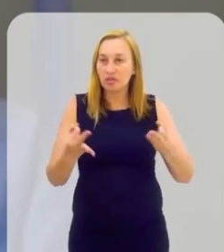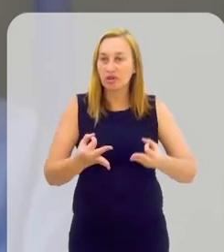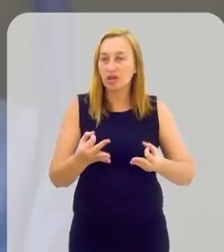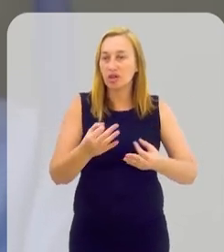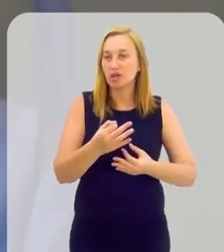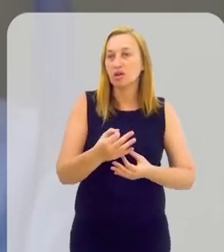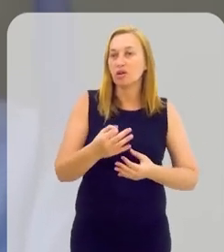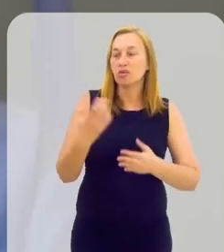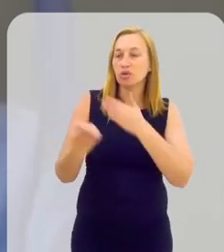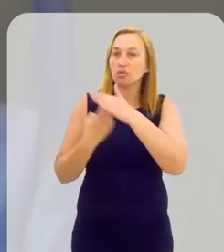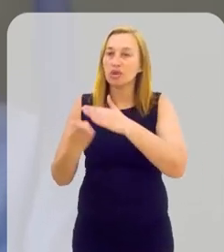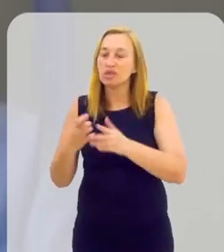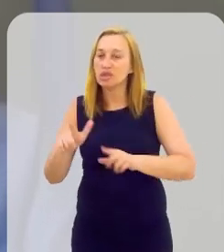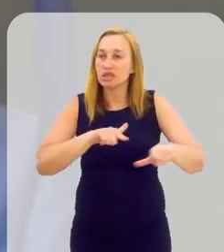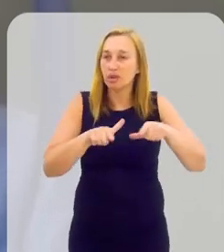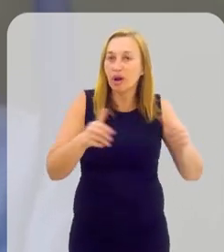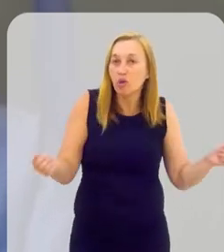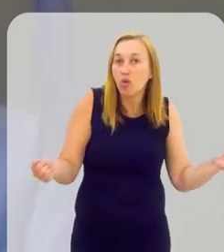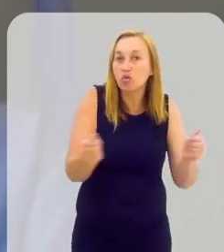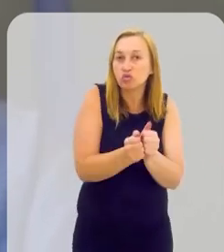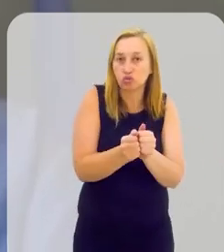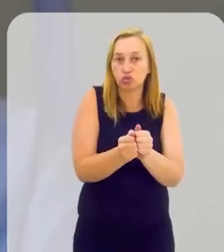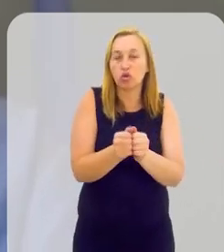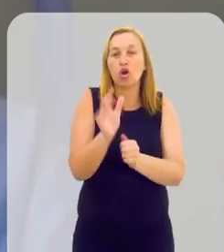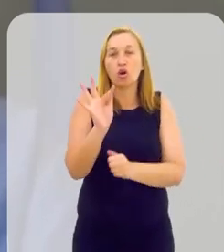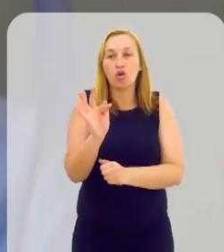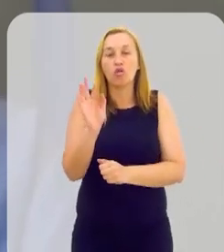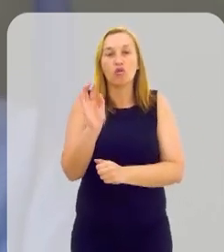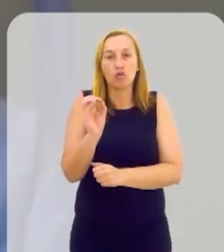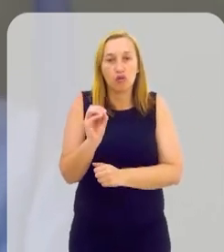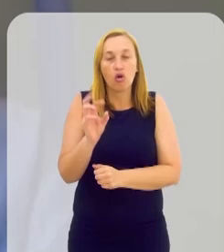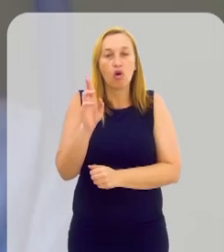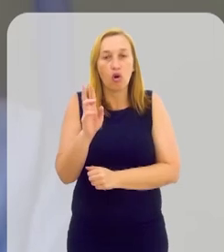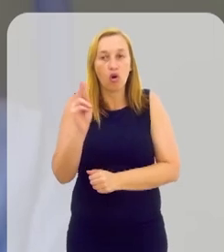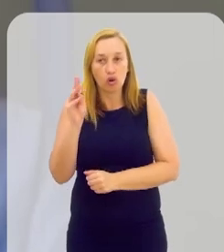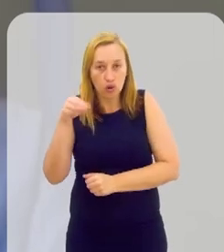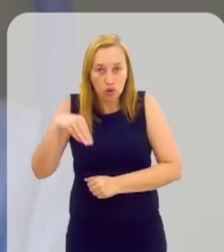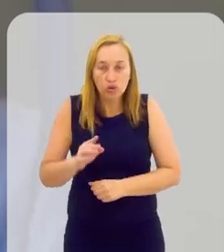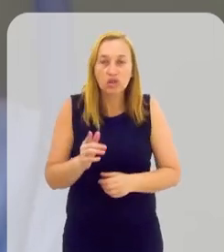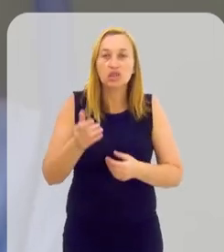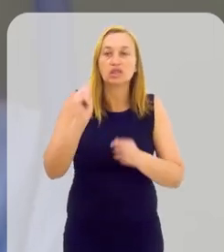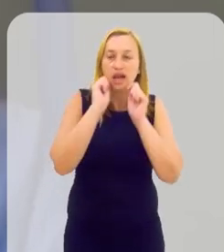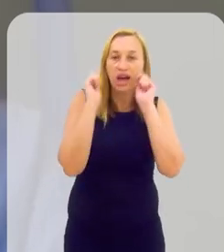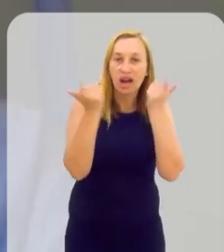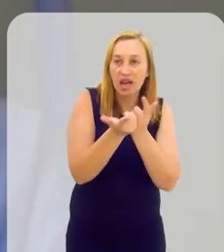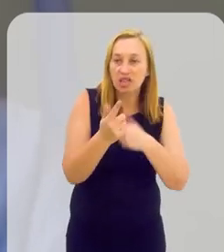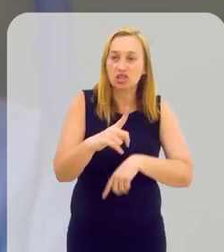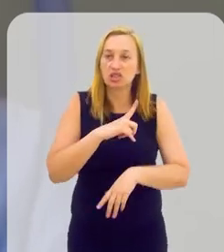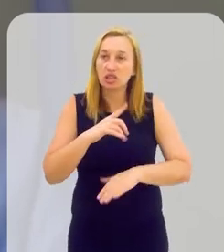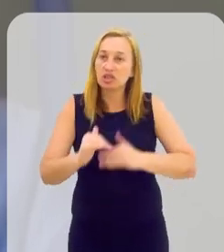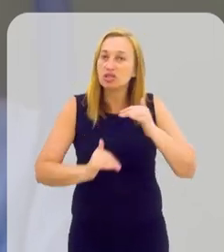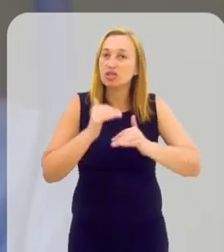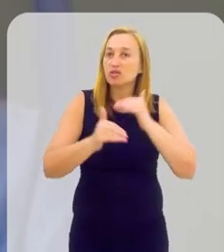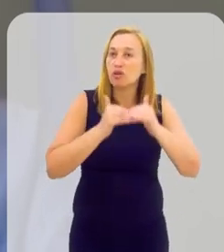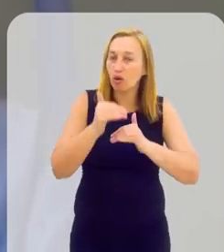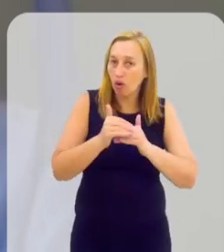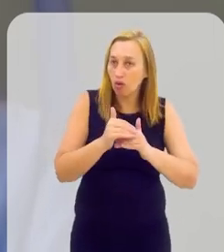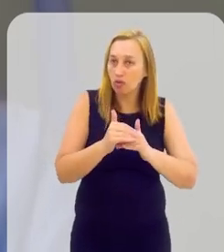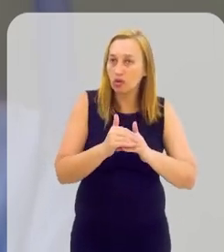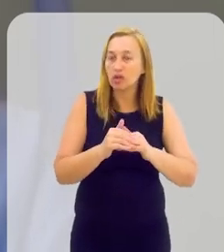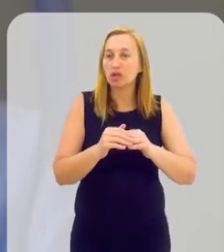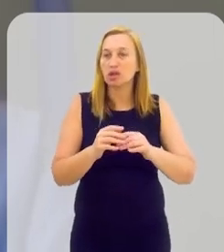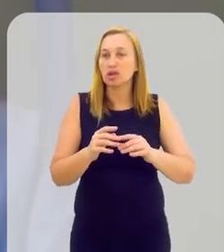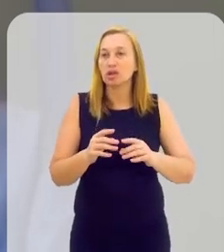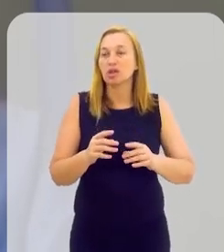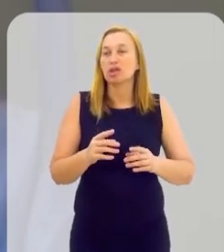com fornecedores. Então, esse trabalho conjunto que o Fórum Permanente da LERJ propicia desenvolve